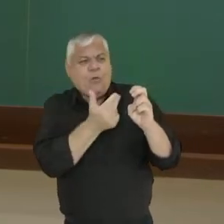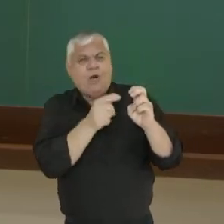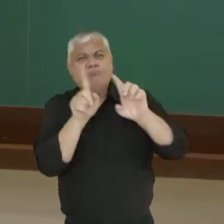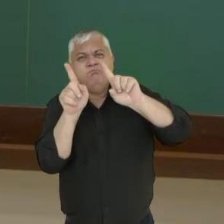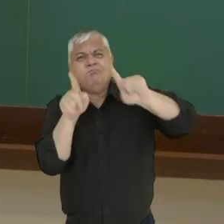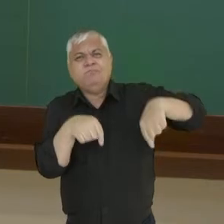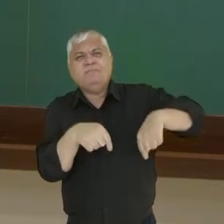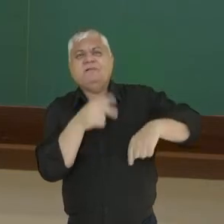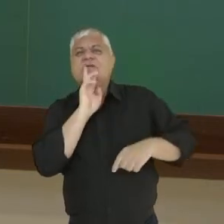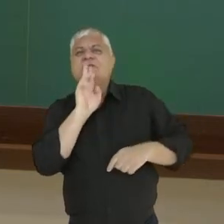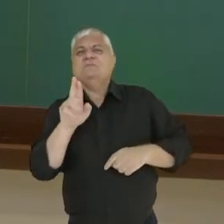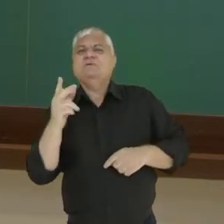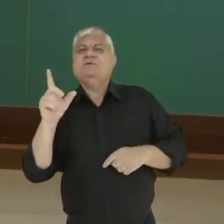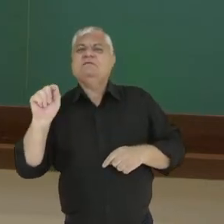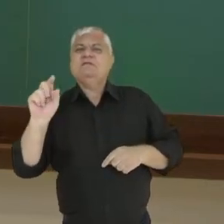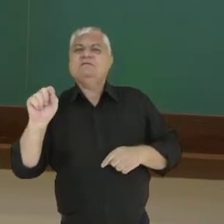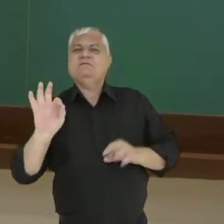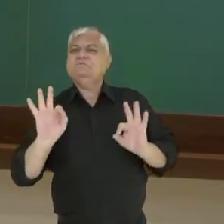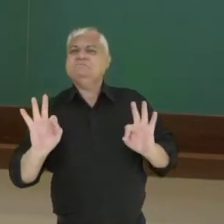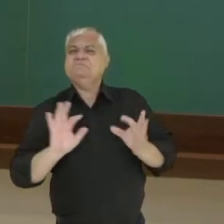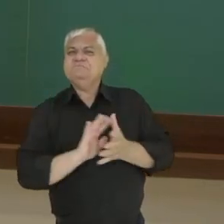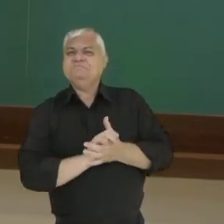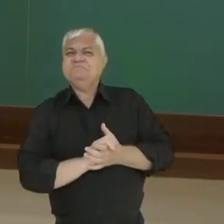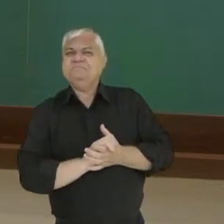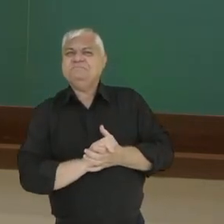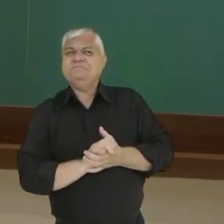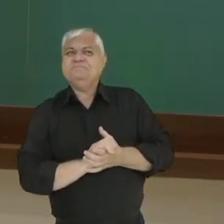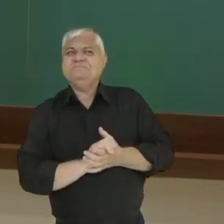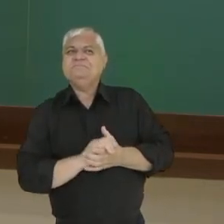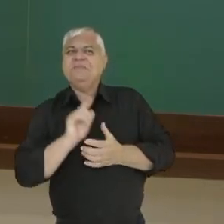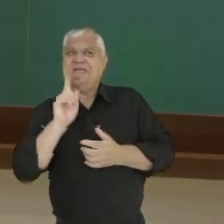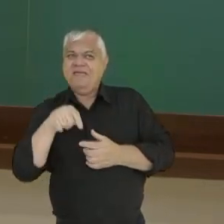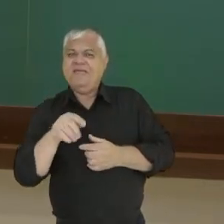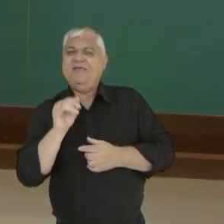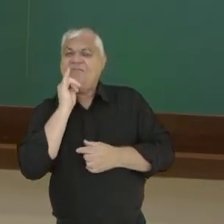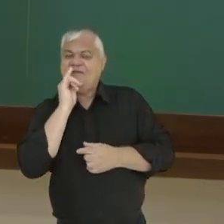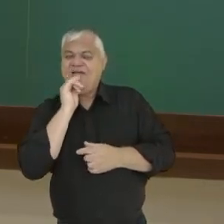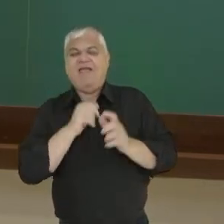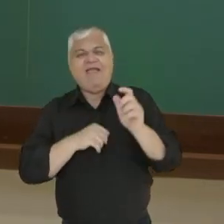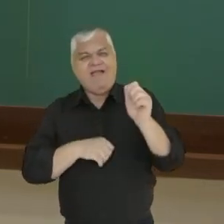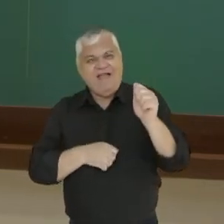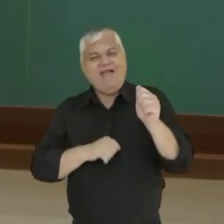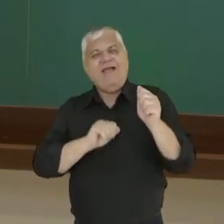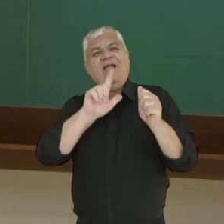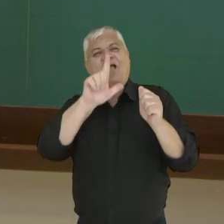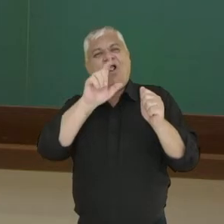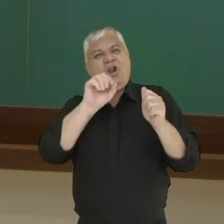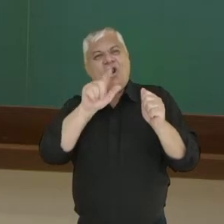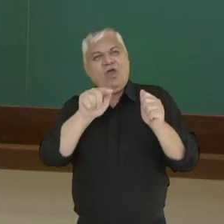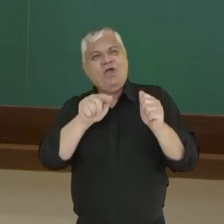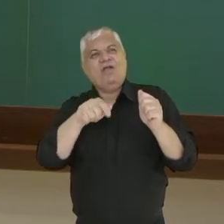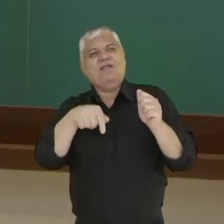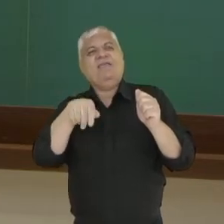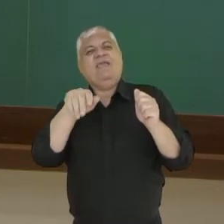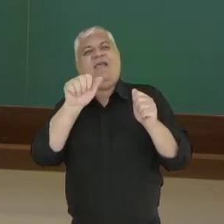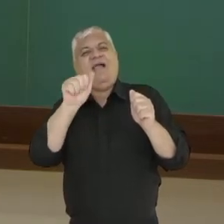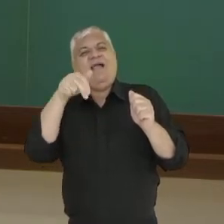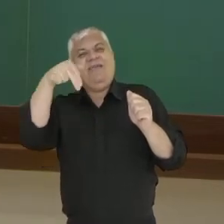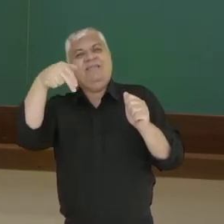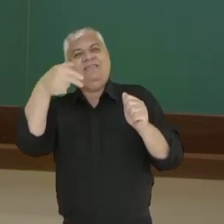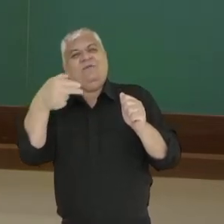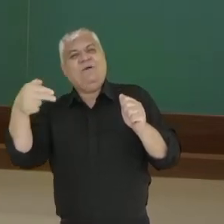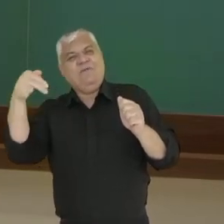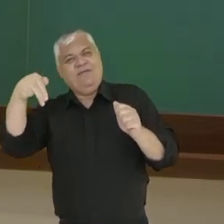e o resultado é o próprio 10. Atende essa propriedade. A elevado na log de n na base A é igual a